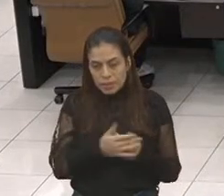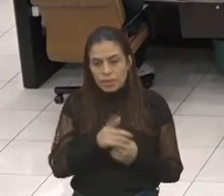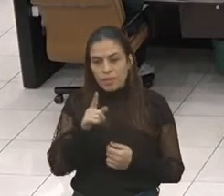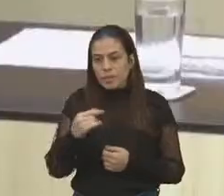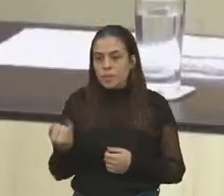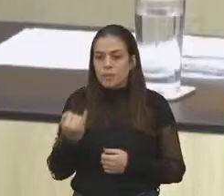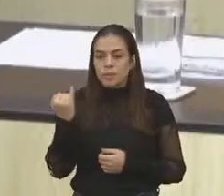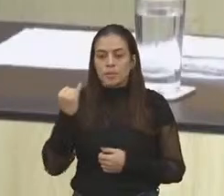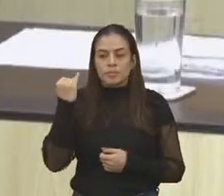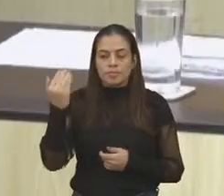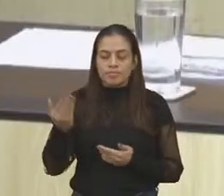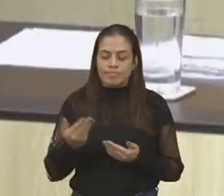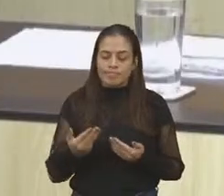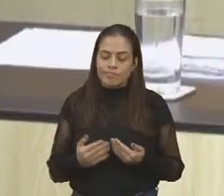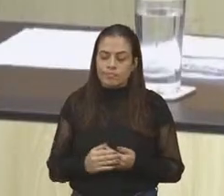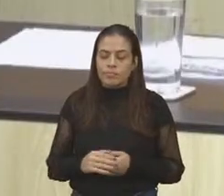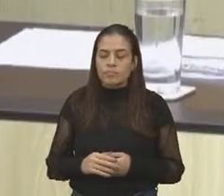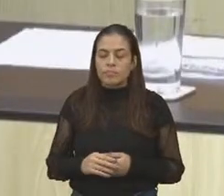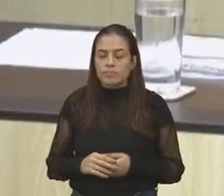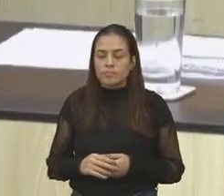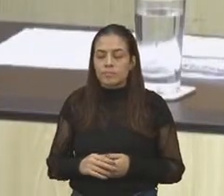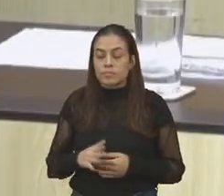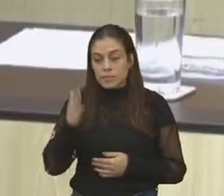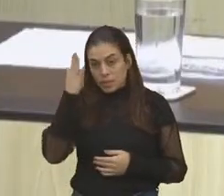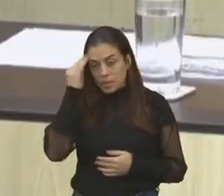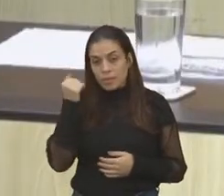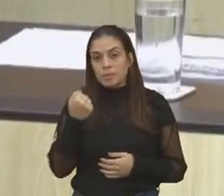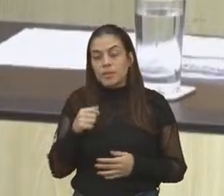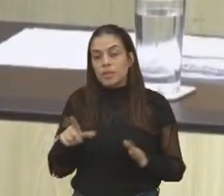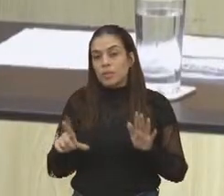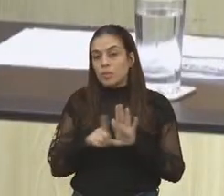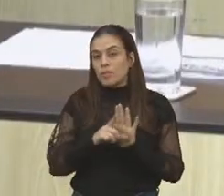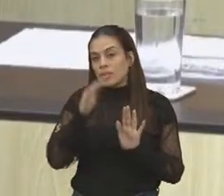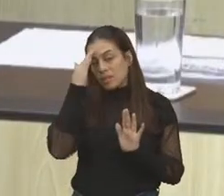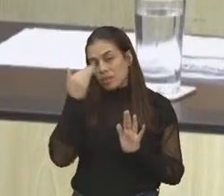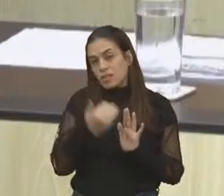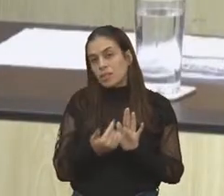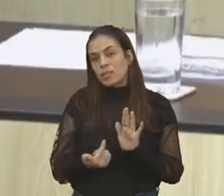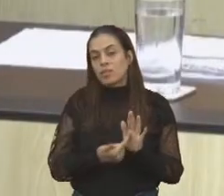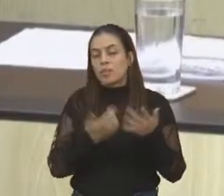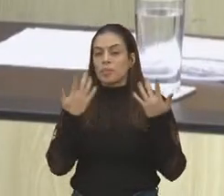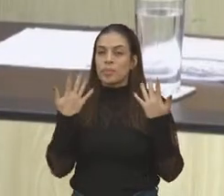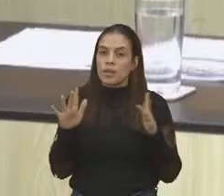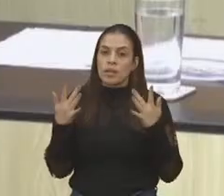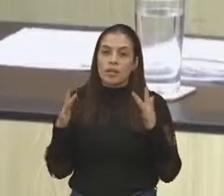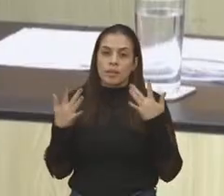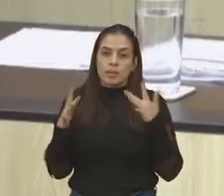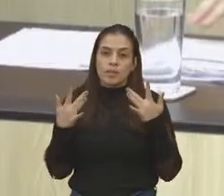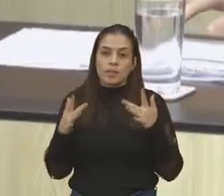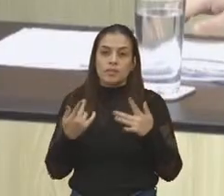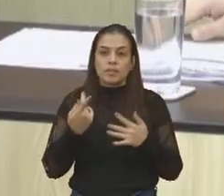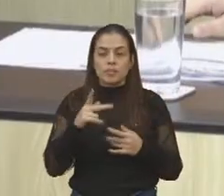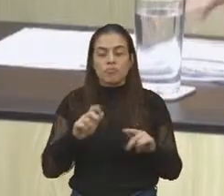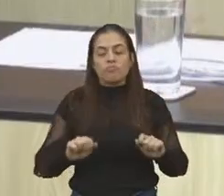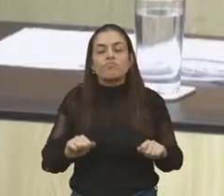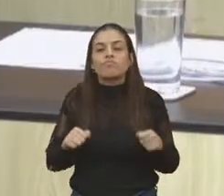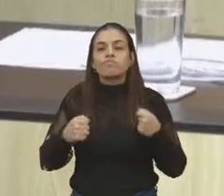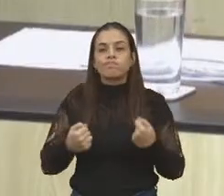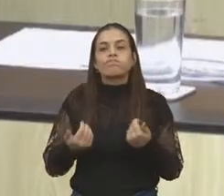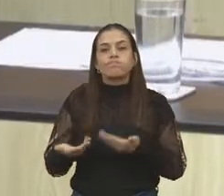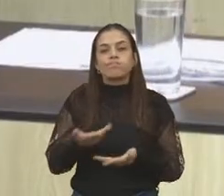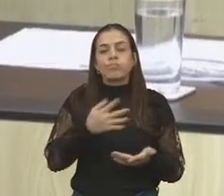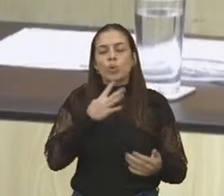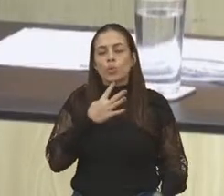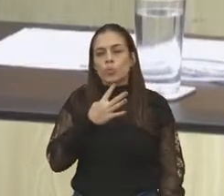aqui. A gente sabe que tem obrigação legal para que você possa vir aqui e a gente parabeniza, né, pela sua força de vontade, pelo